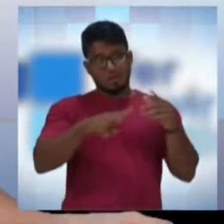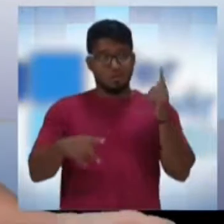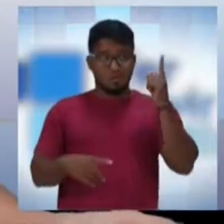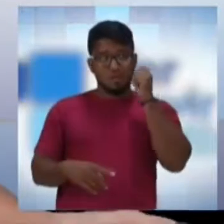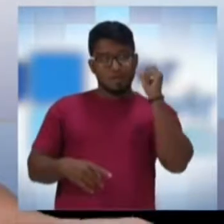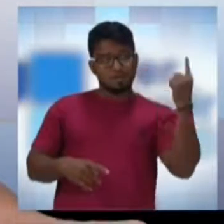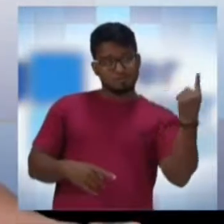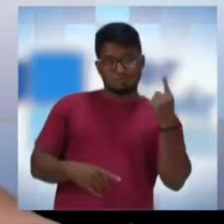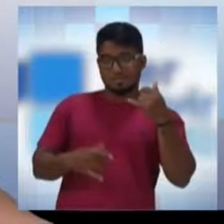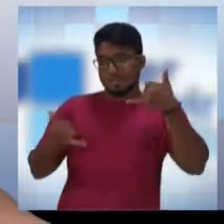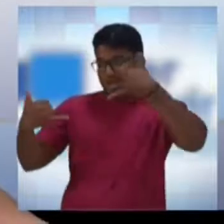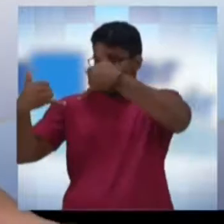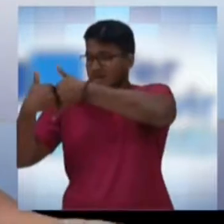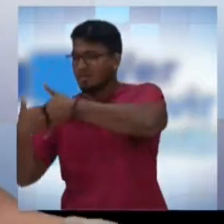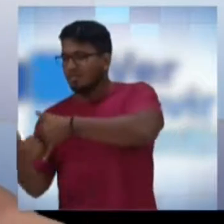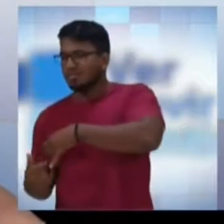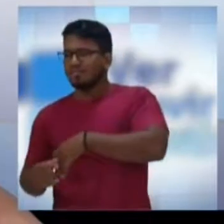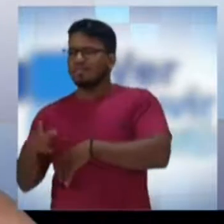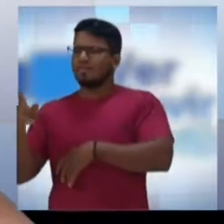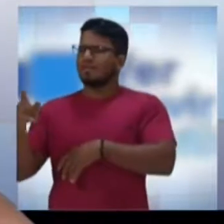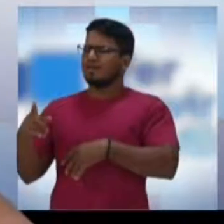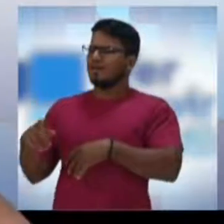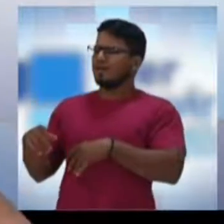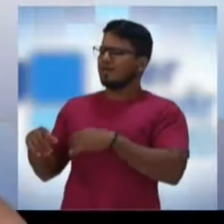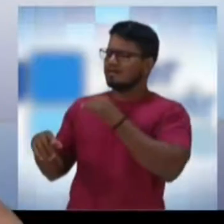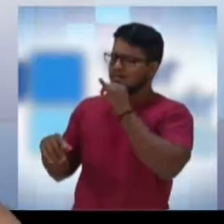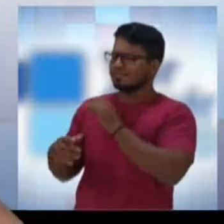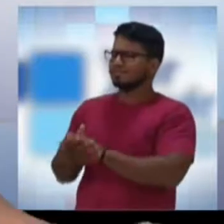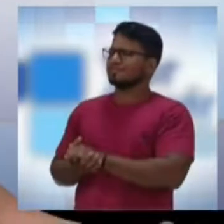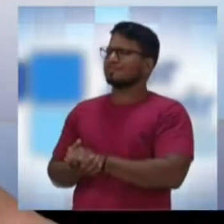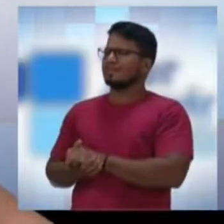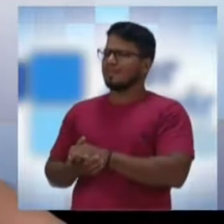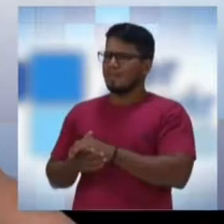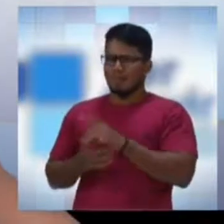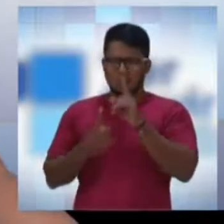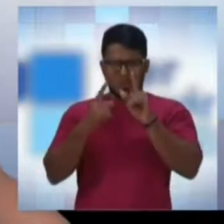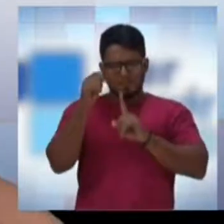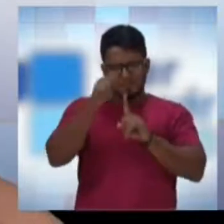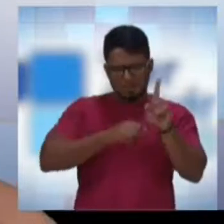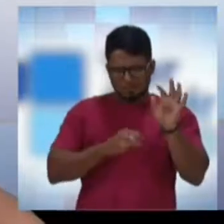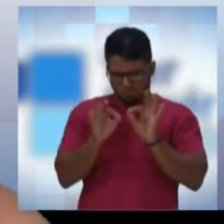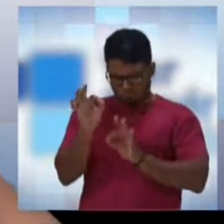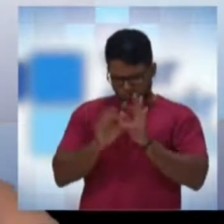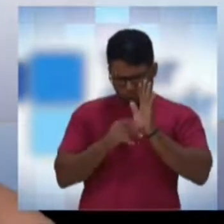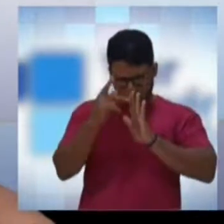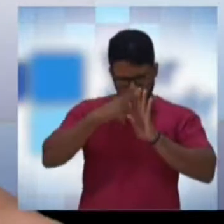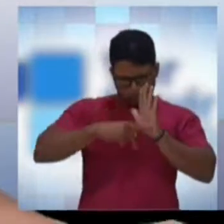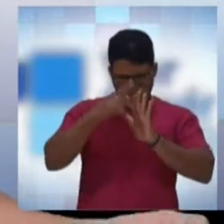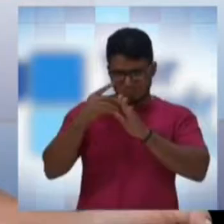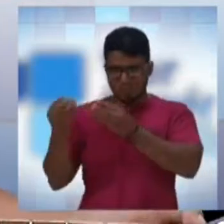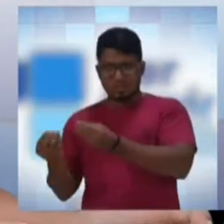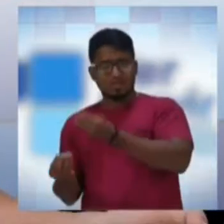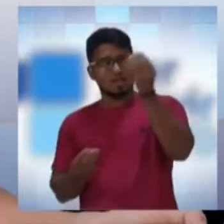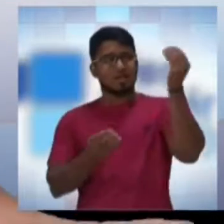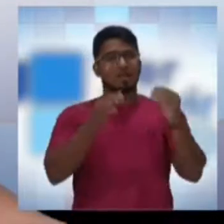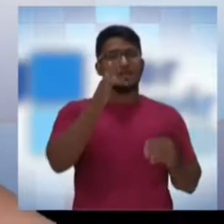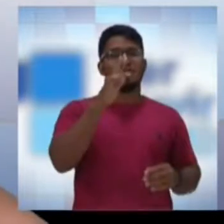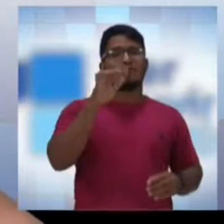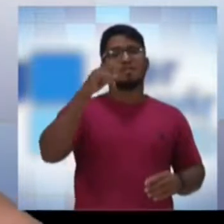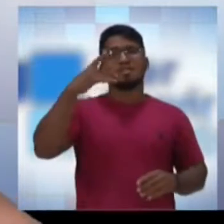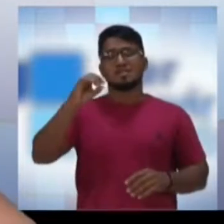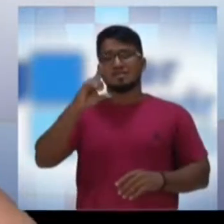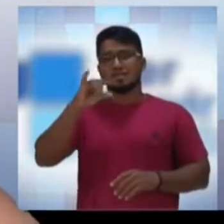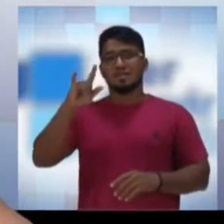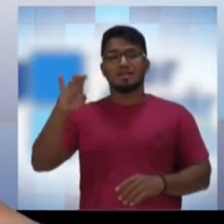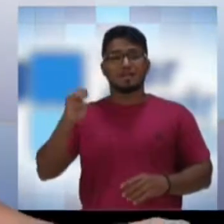freiras ligou para Belo Horizonte. E aí fizeram, tipo, dentro de um mês fizeram um projeto. Mandaram para a Fundação Liliane em Londres.